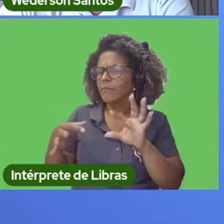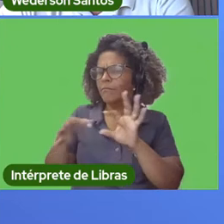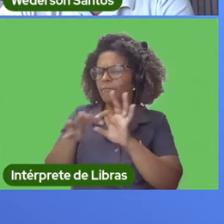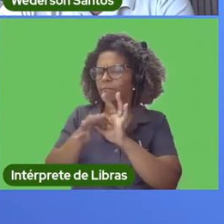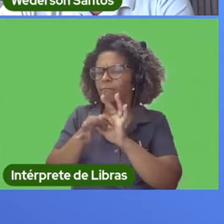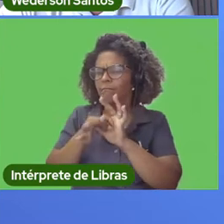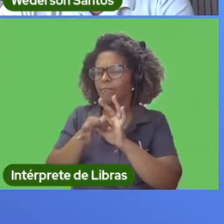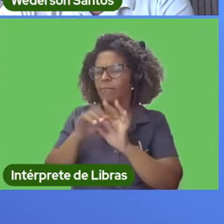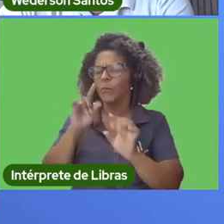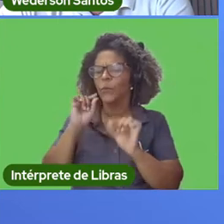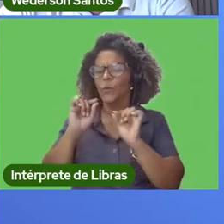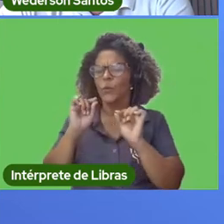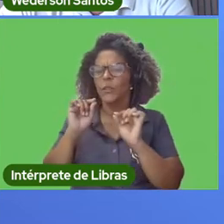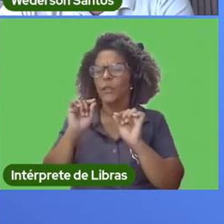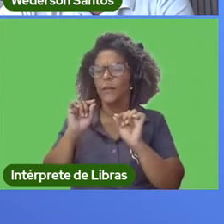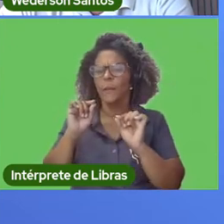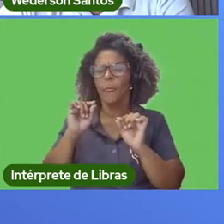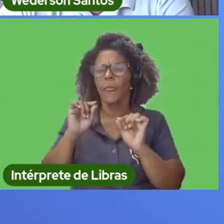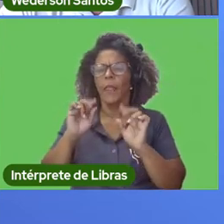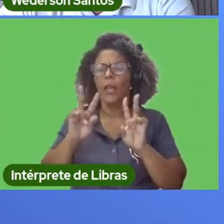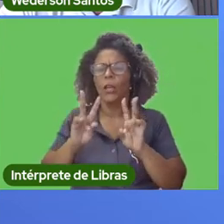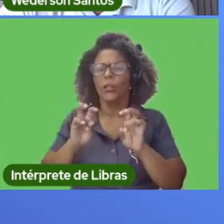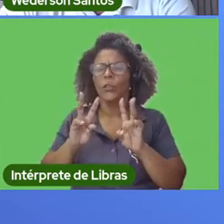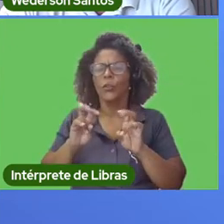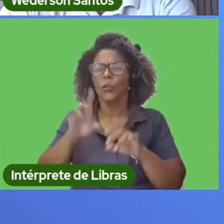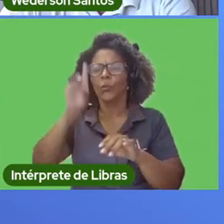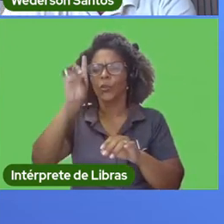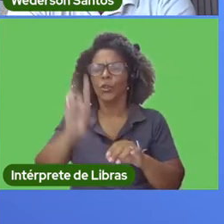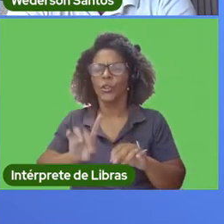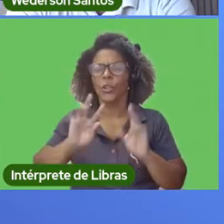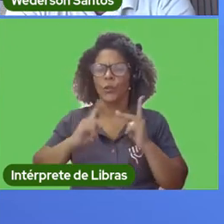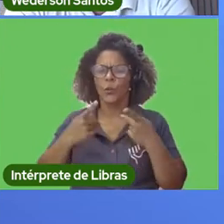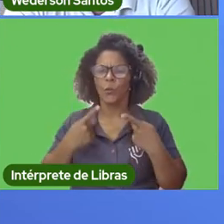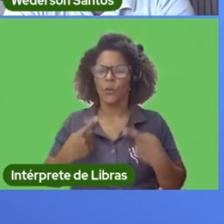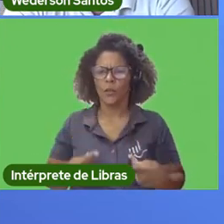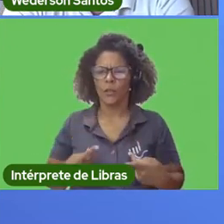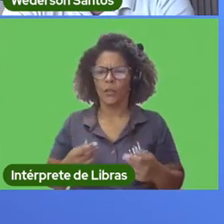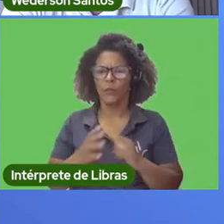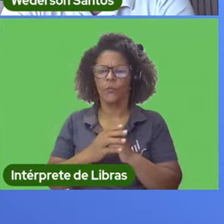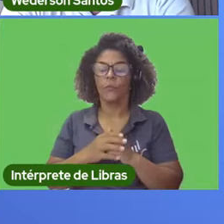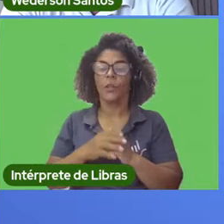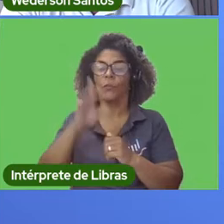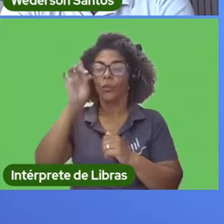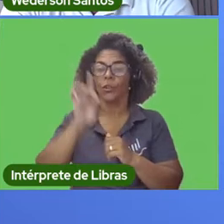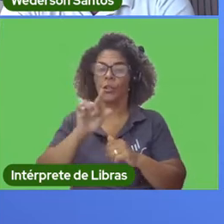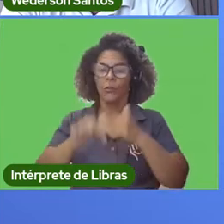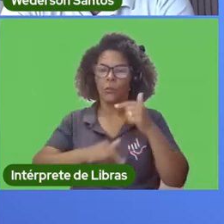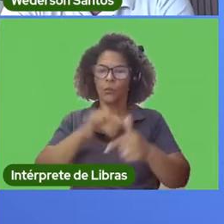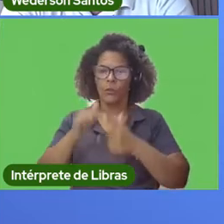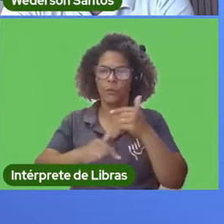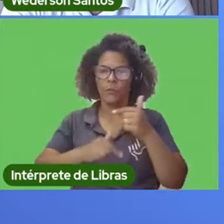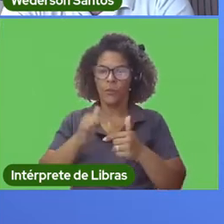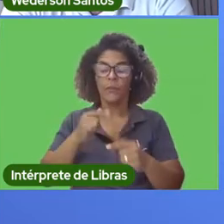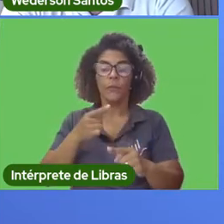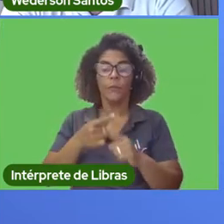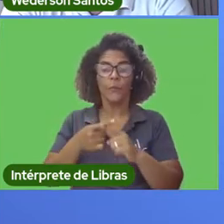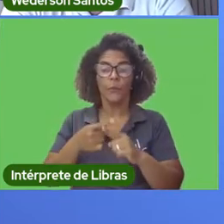questão, que é a dimensão de um direito humano, que é a questão do trabalho, né? Eu acho que ela traz